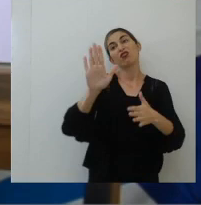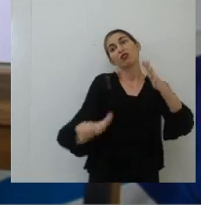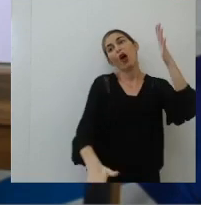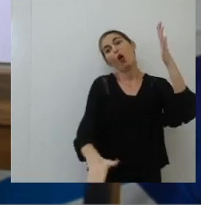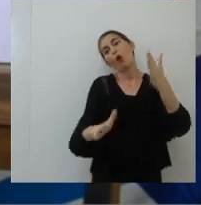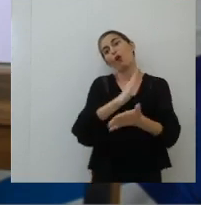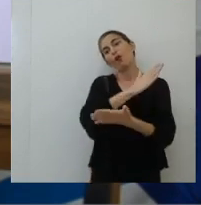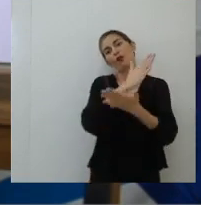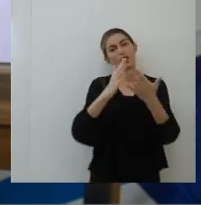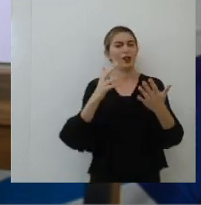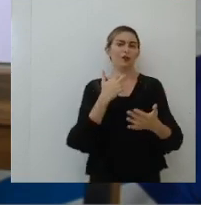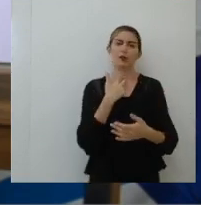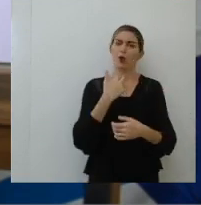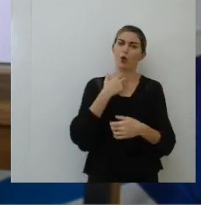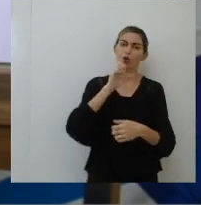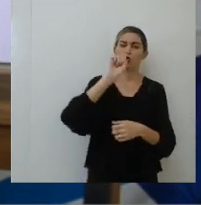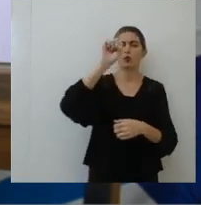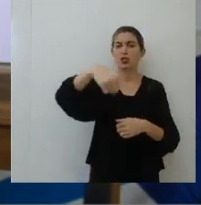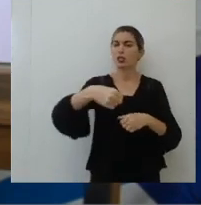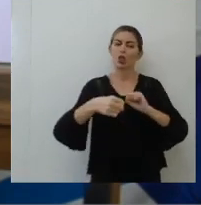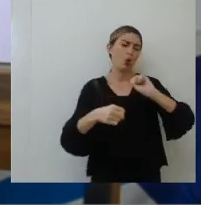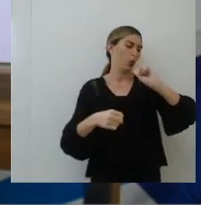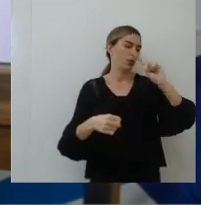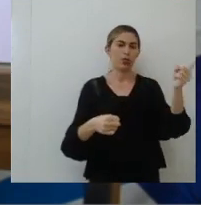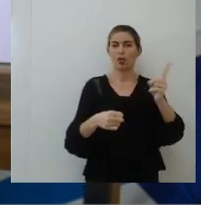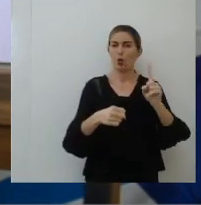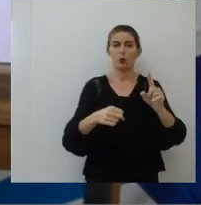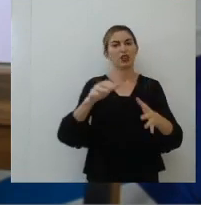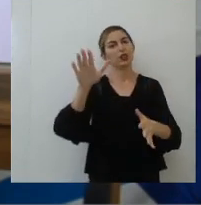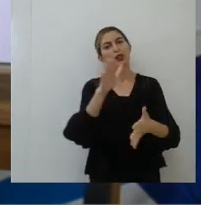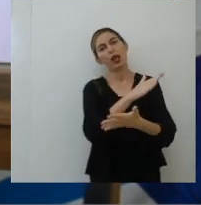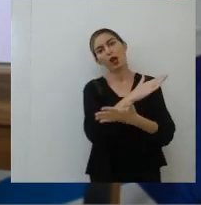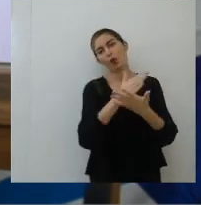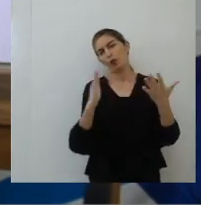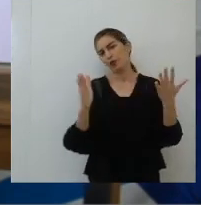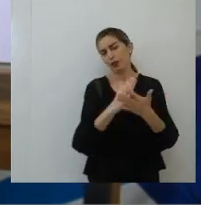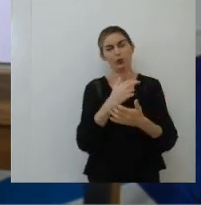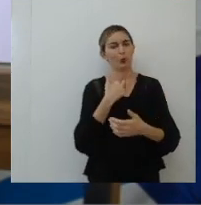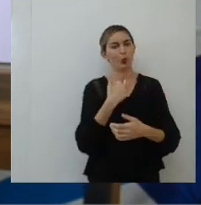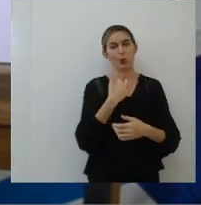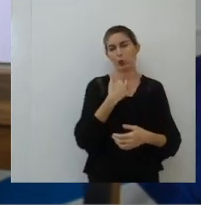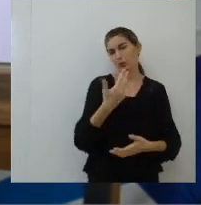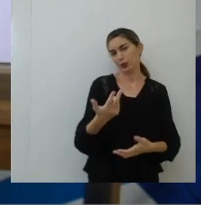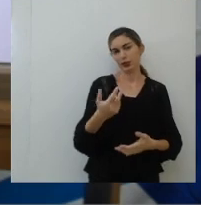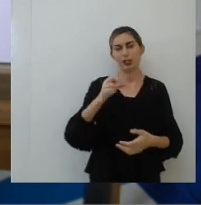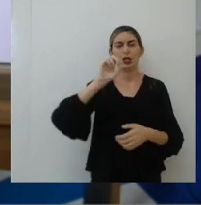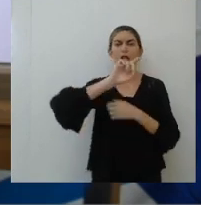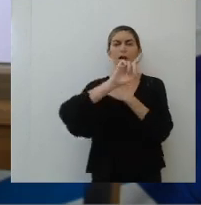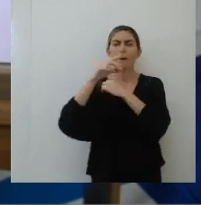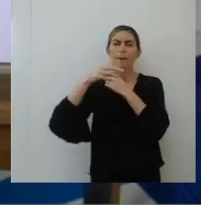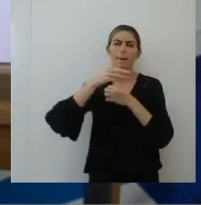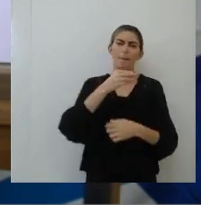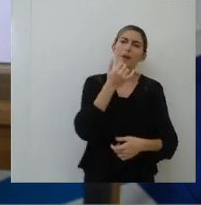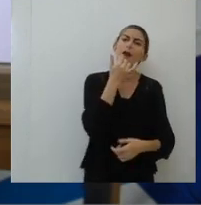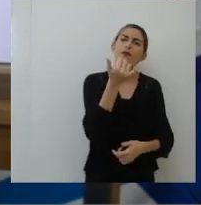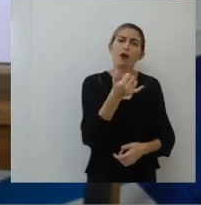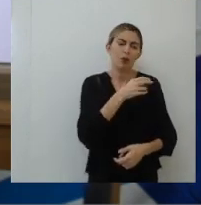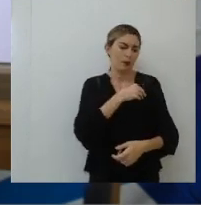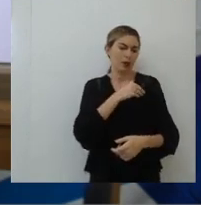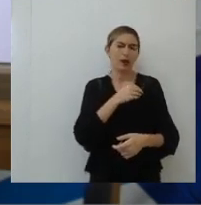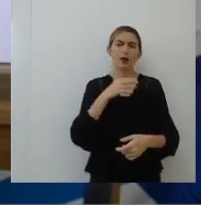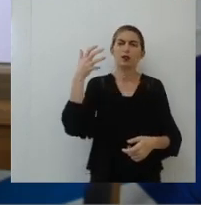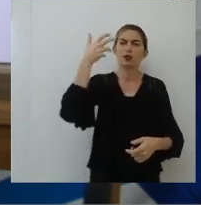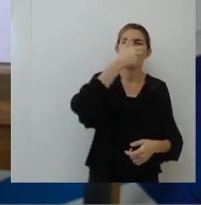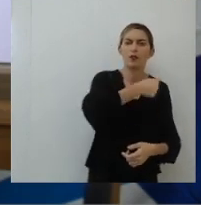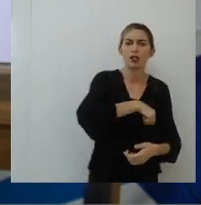professor. Disse, não, talvez não pode. Ou é sim ou é não. Né? Então, dia, noite, sim, não, perdão, pecado,